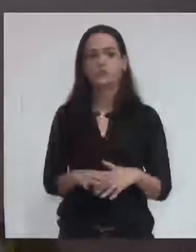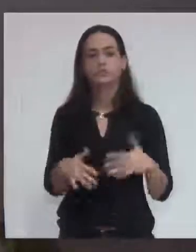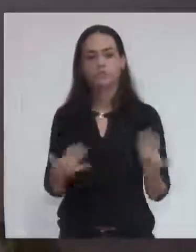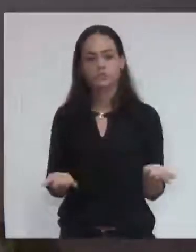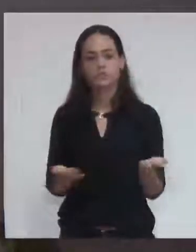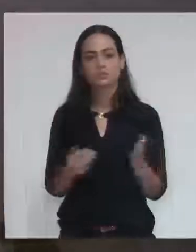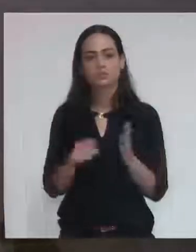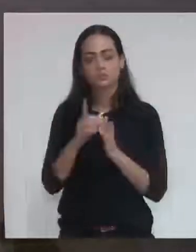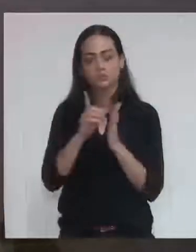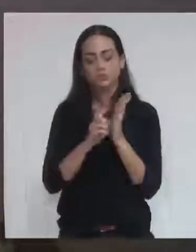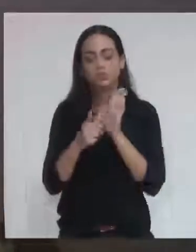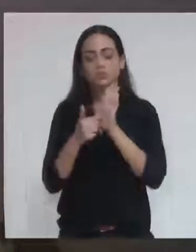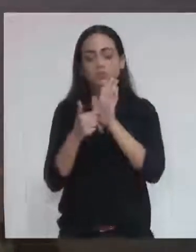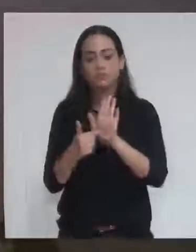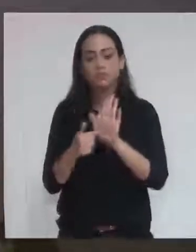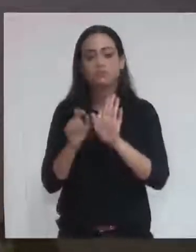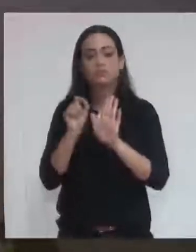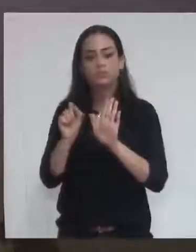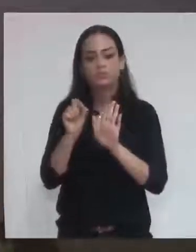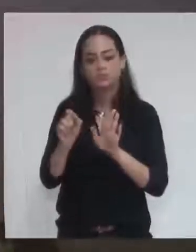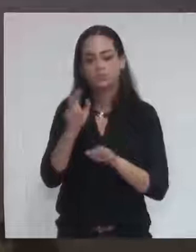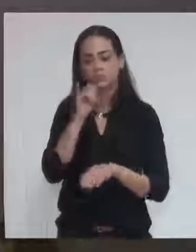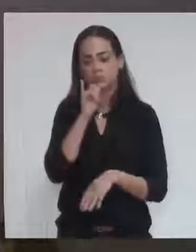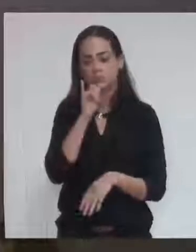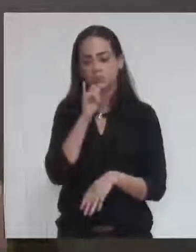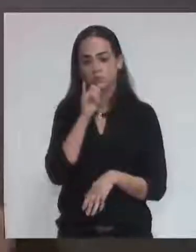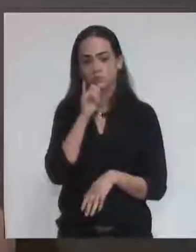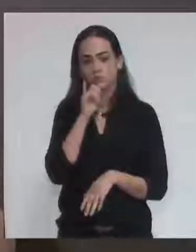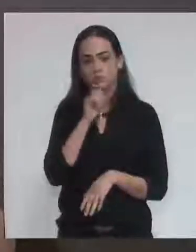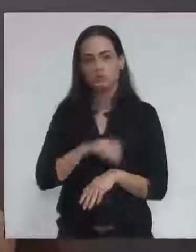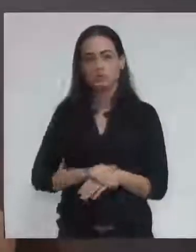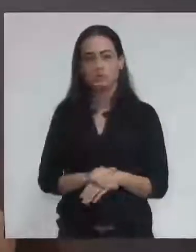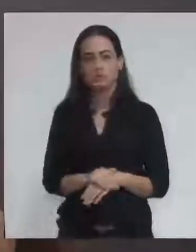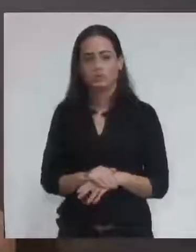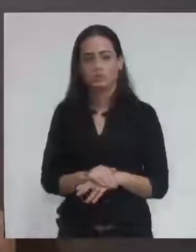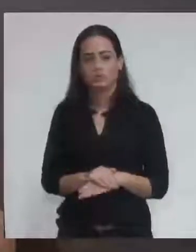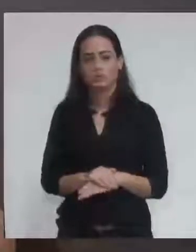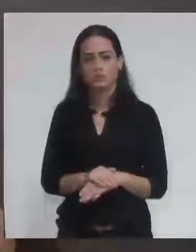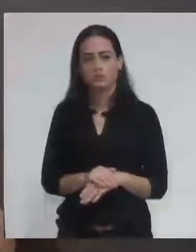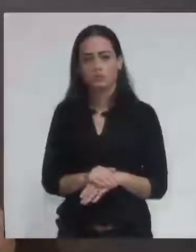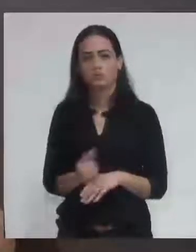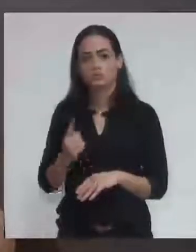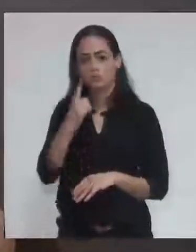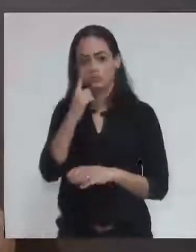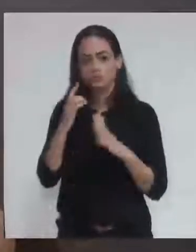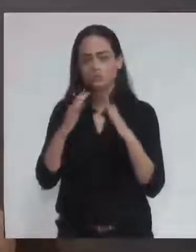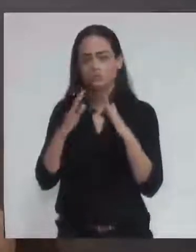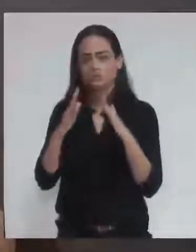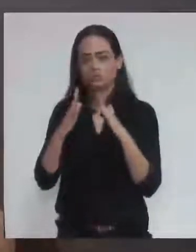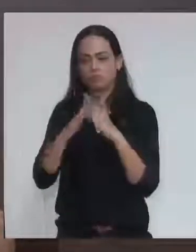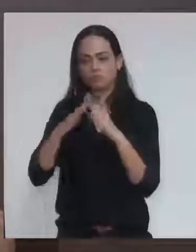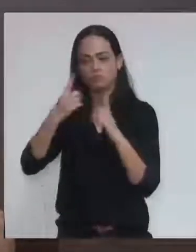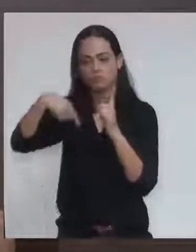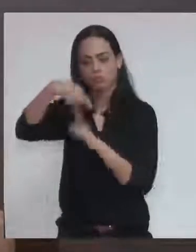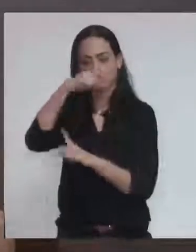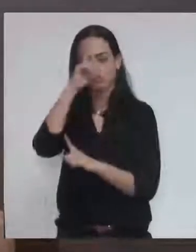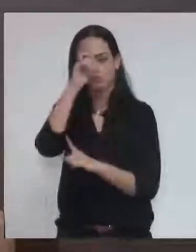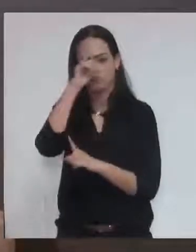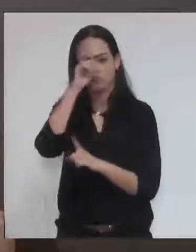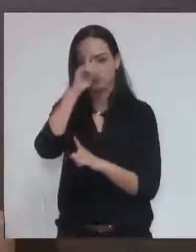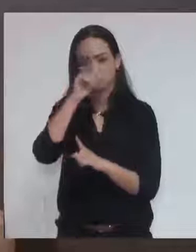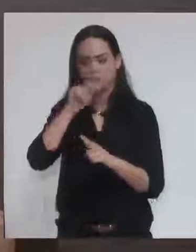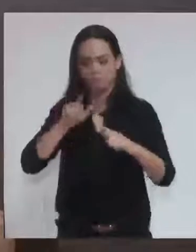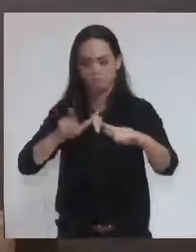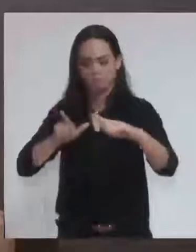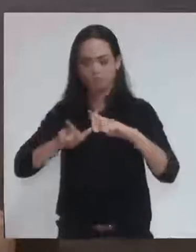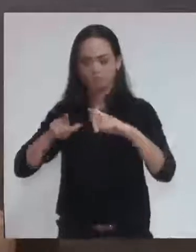que a quantidade de atestados médicos utilizados na Santa Casa eram muito grandes. Não é? E eu sou testemunha, a gente investigou, a